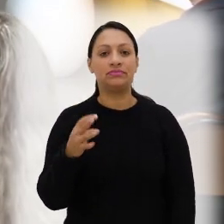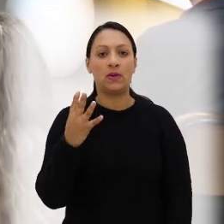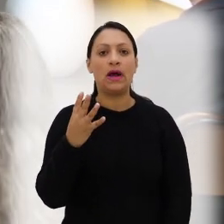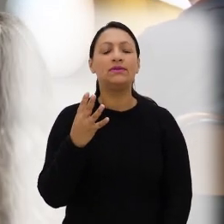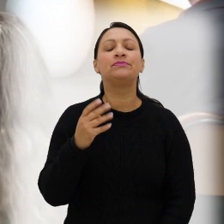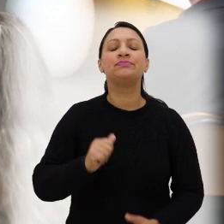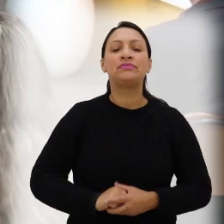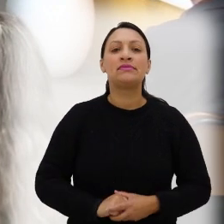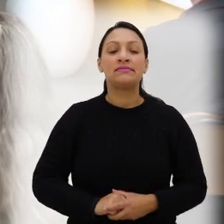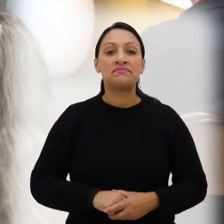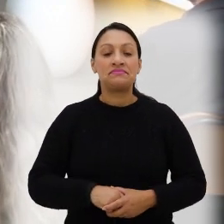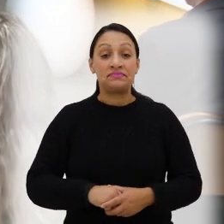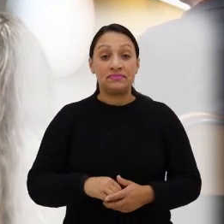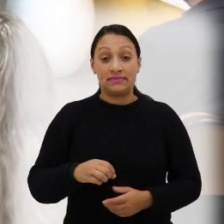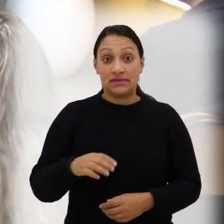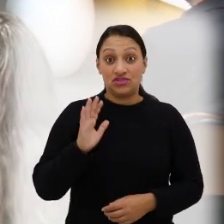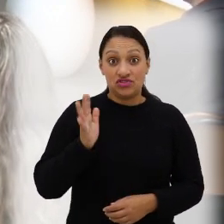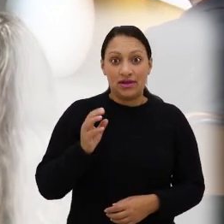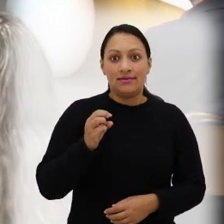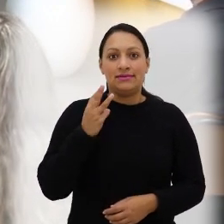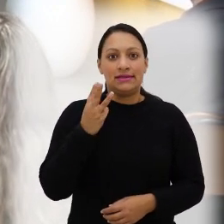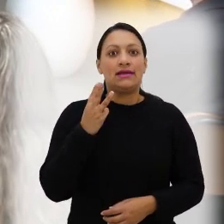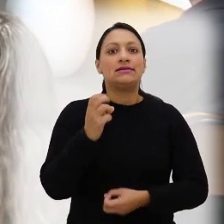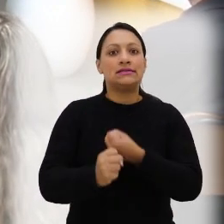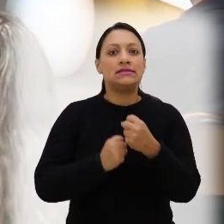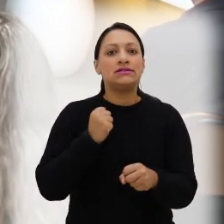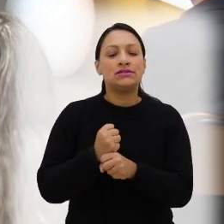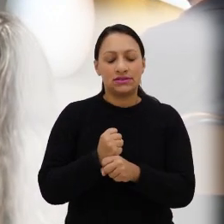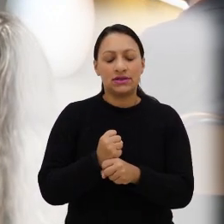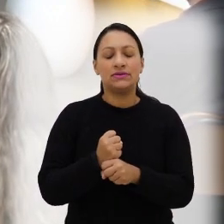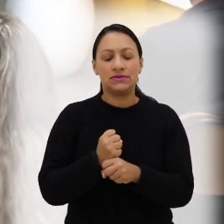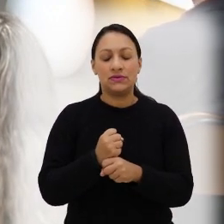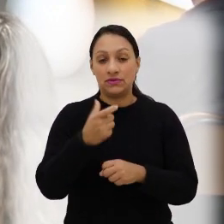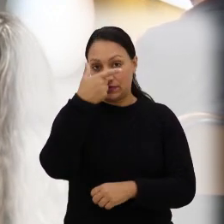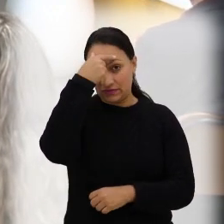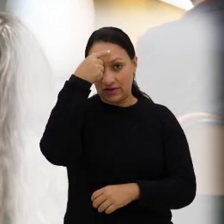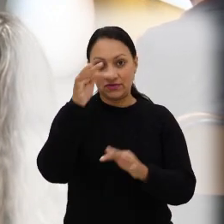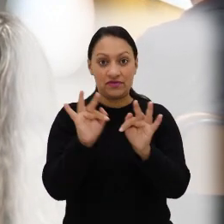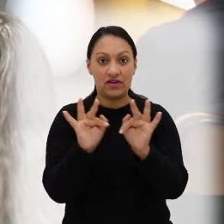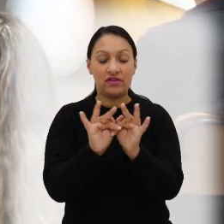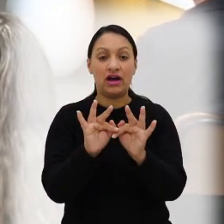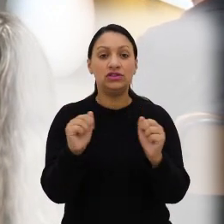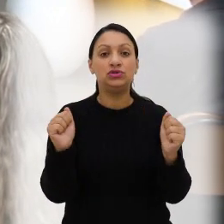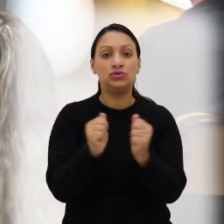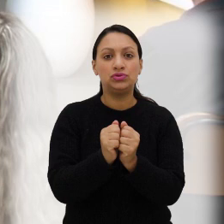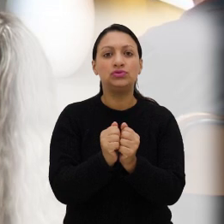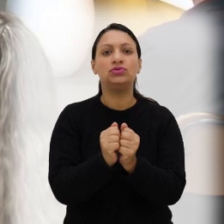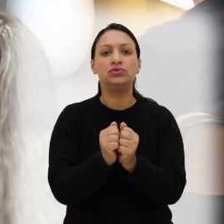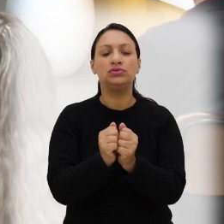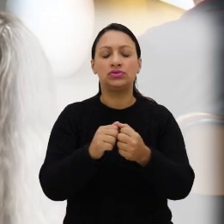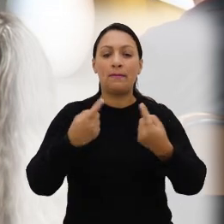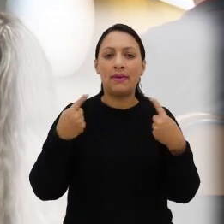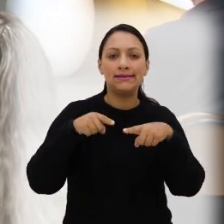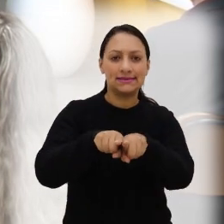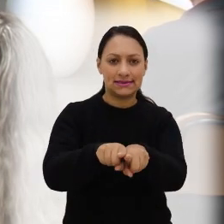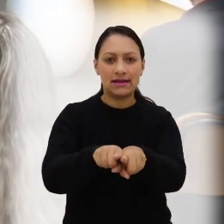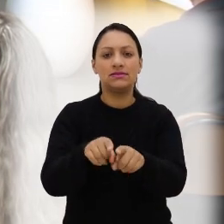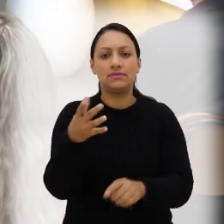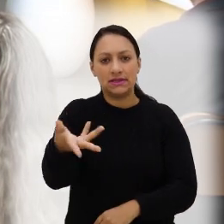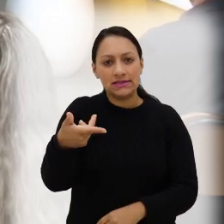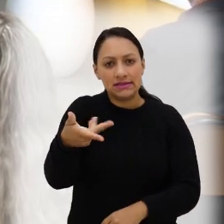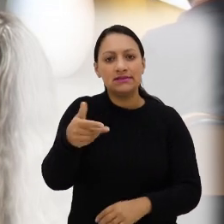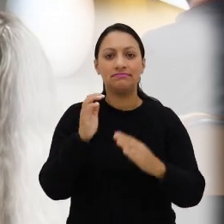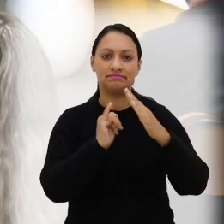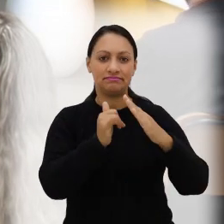3º ano, apesar de ser o 4º do programa, este é o 3º ano que a Universidade Fevale e o Fevale Tech Park são parceiros. São parceiros para a aceleração